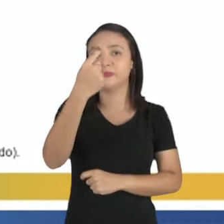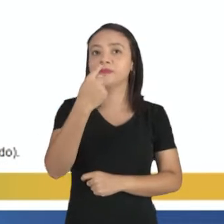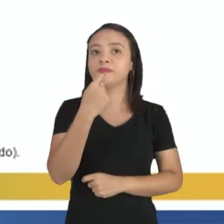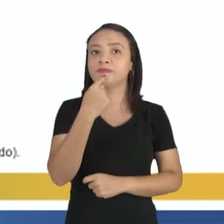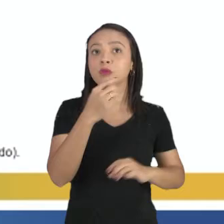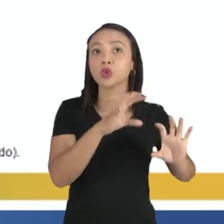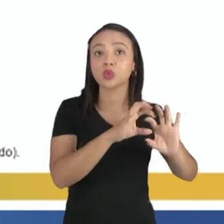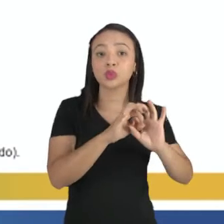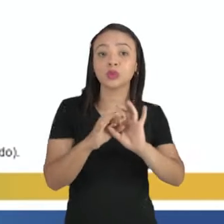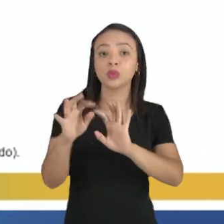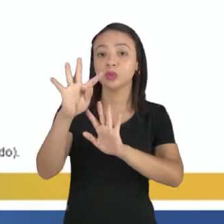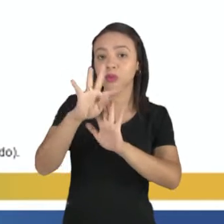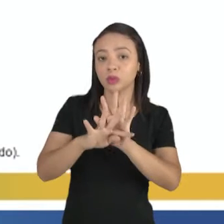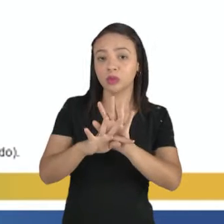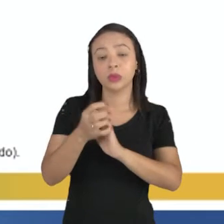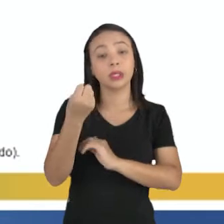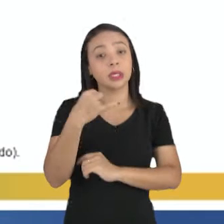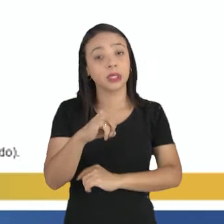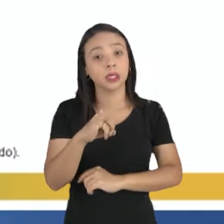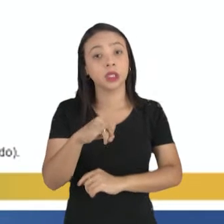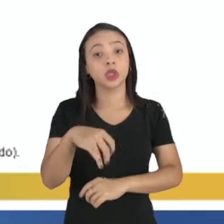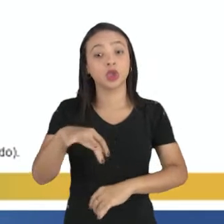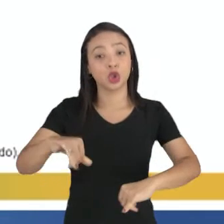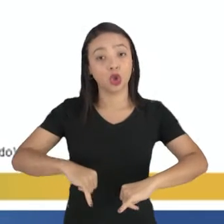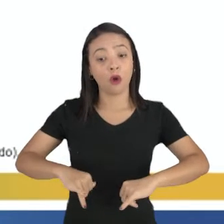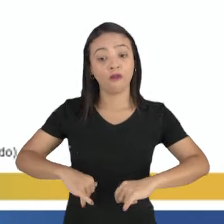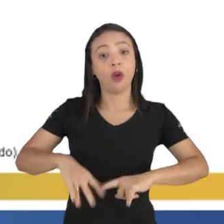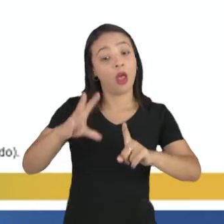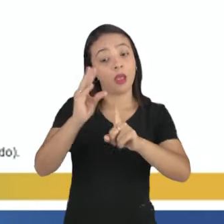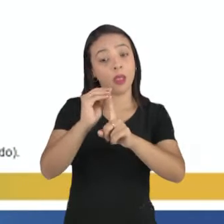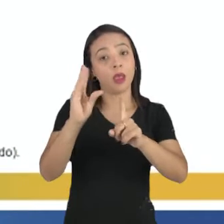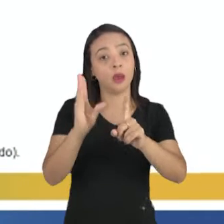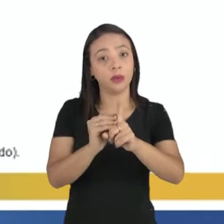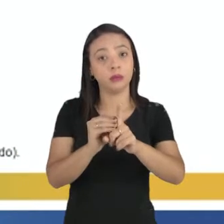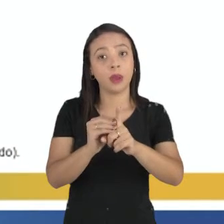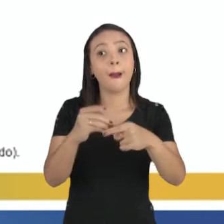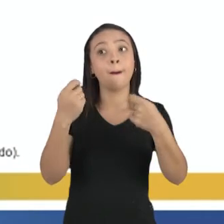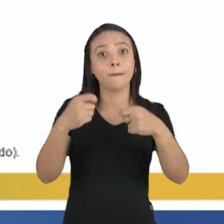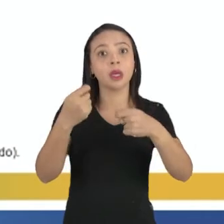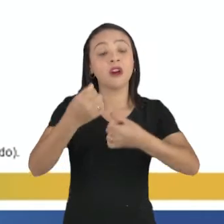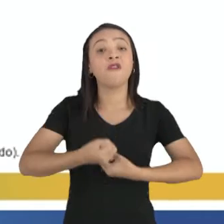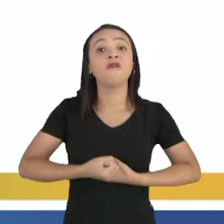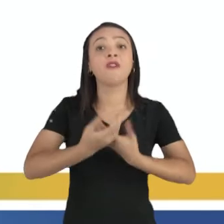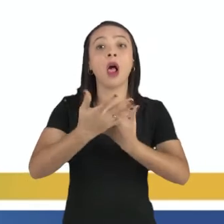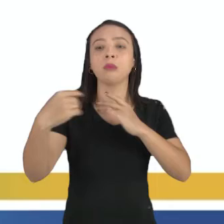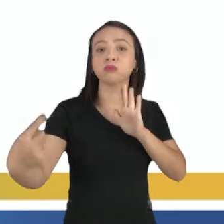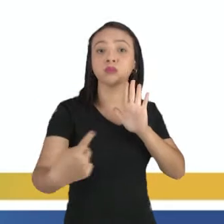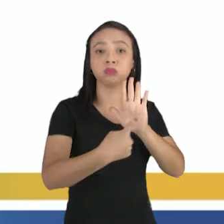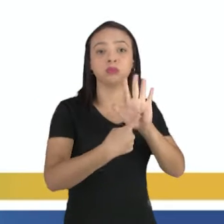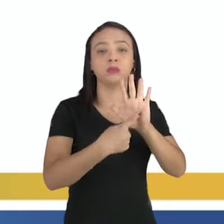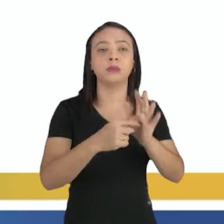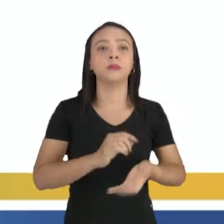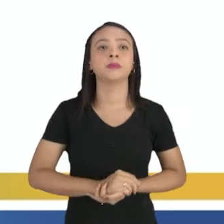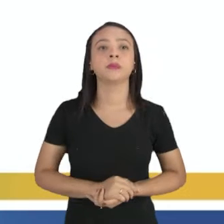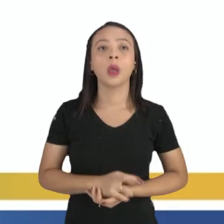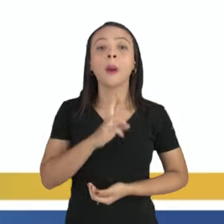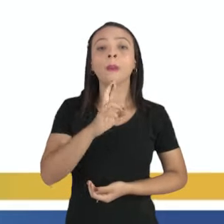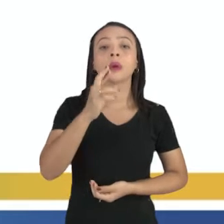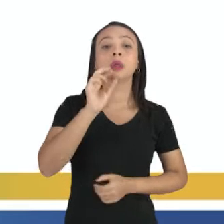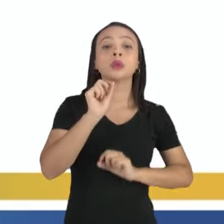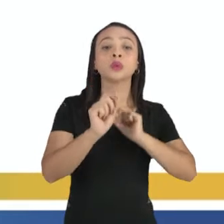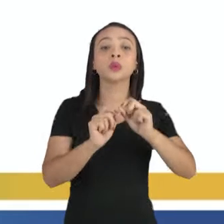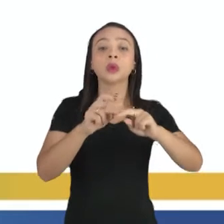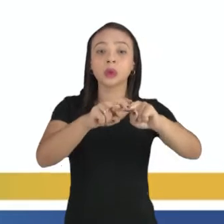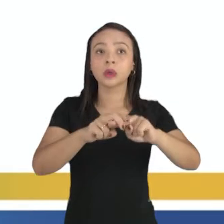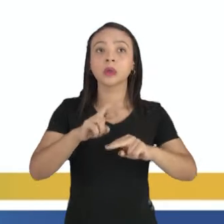do nosso texto aqui. Se você foi vítima de assédio, rompa o silêncio, denuncie, ok? Então, a nossa resposta mais